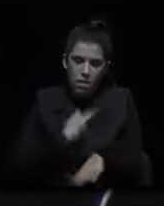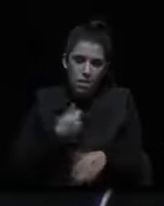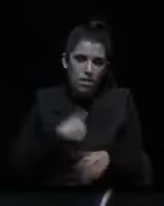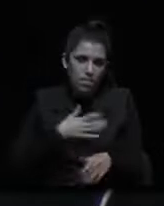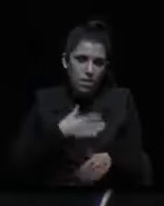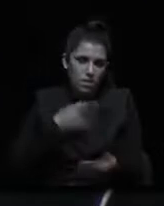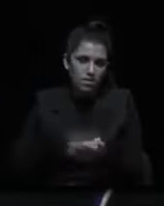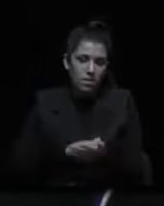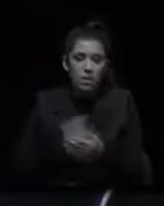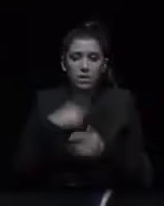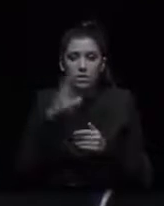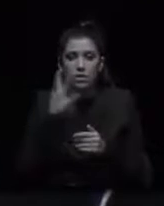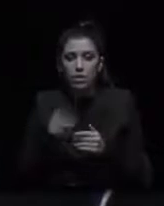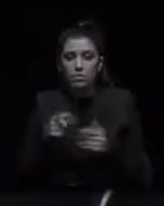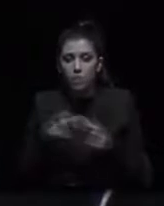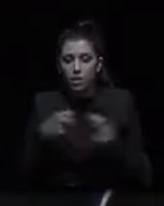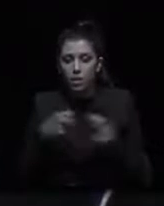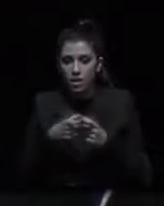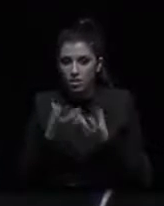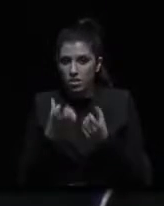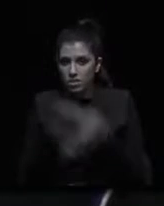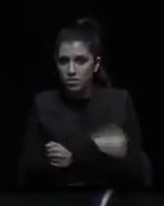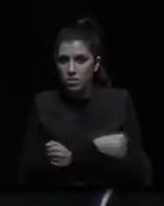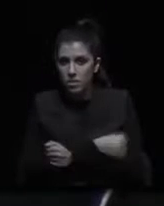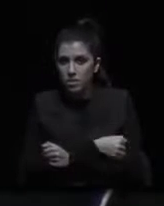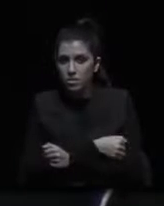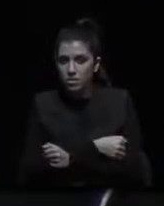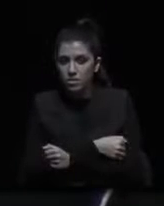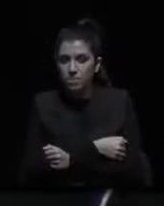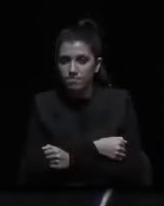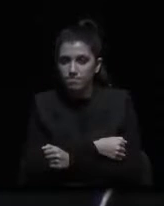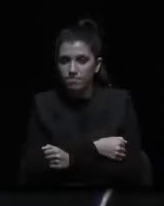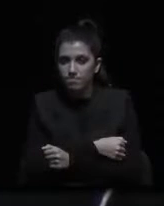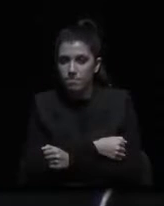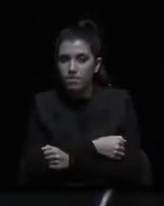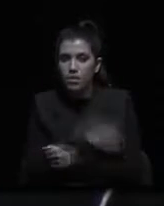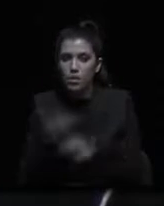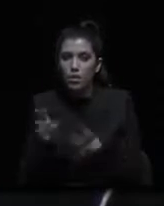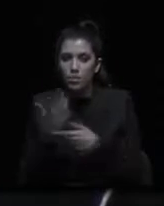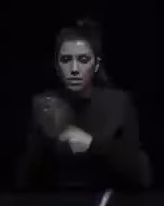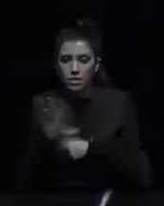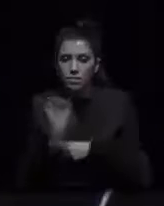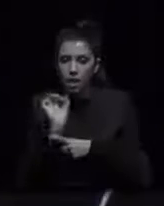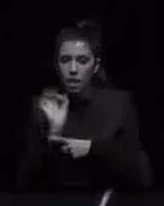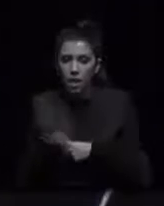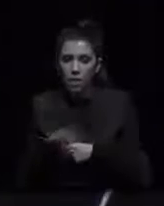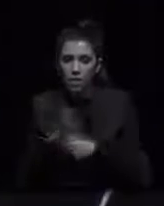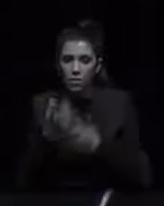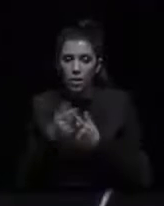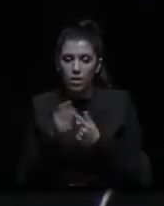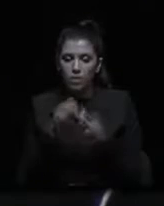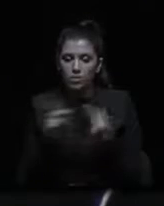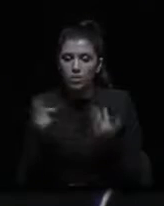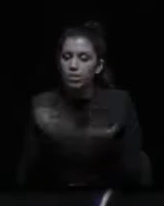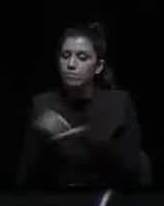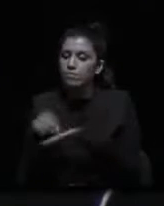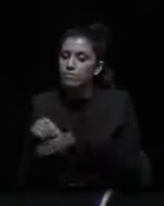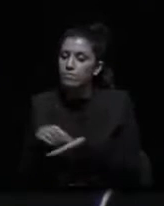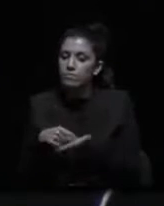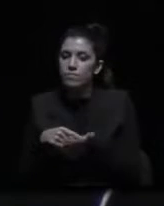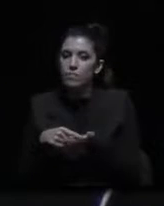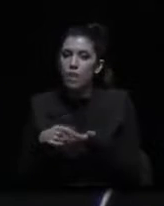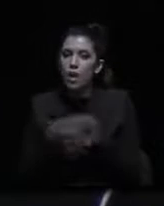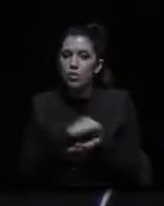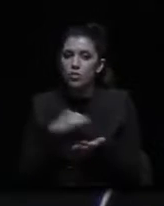Lisboa subsiste nas nossas faturas caseiras uma TOS, pela qual, e vou citar um exemplo, é cobrada pelo município aos operadores da